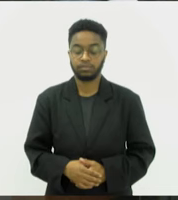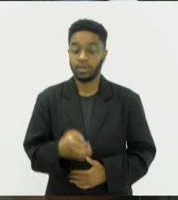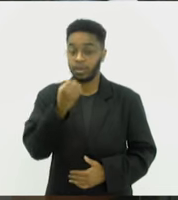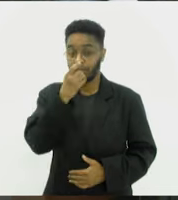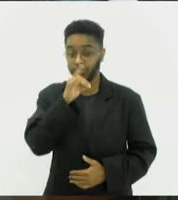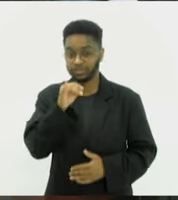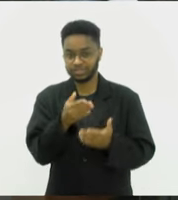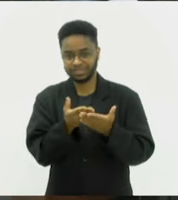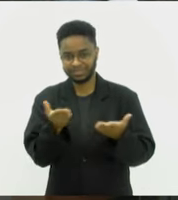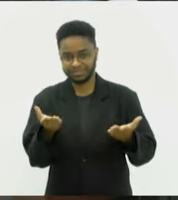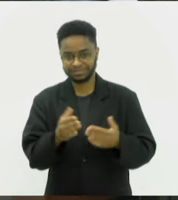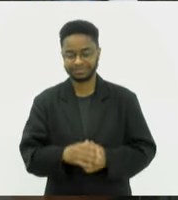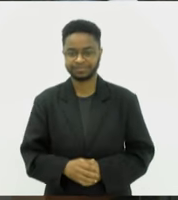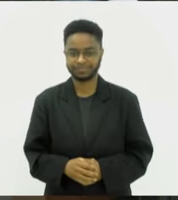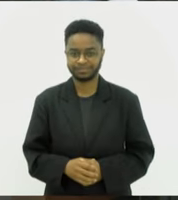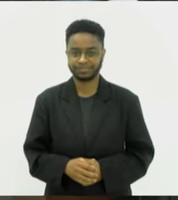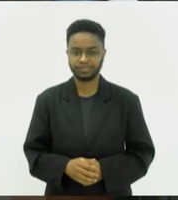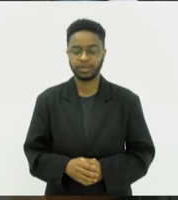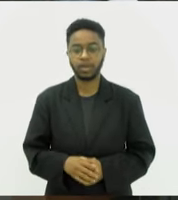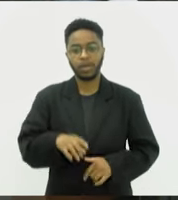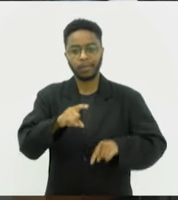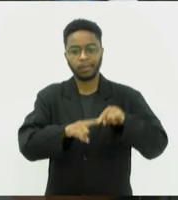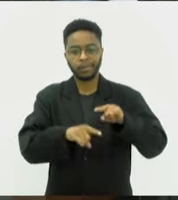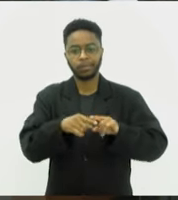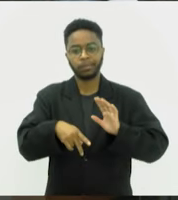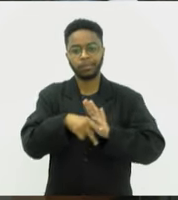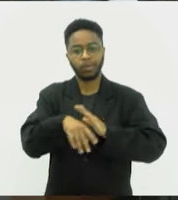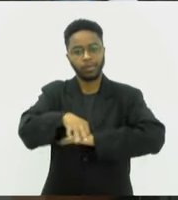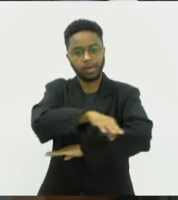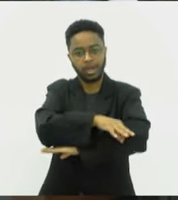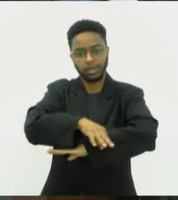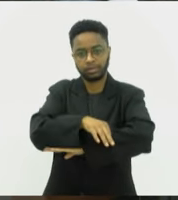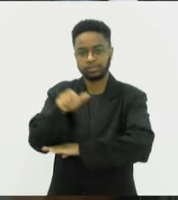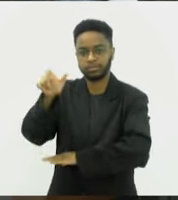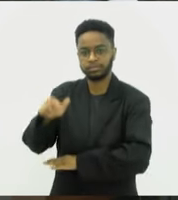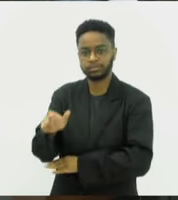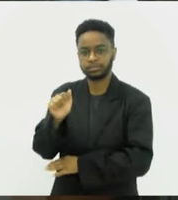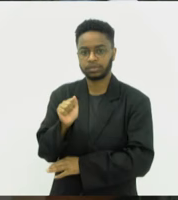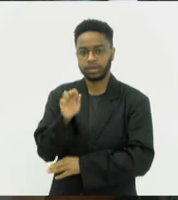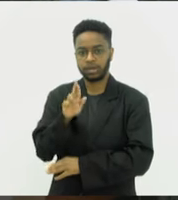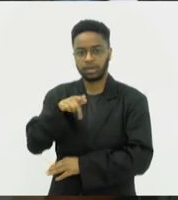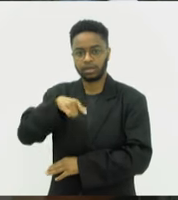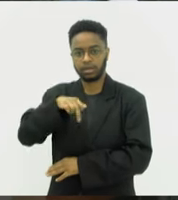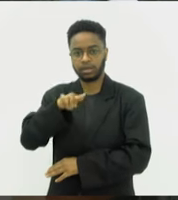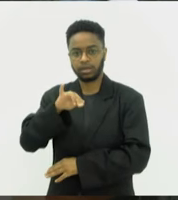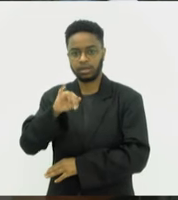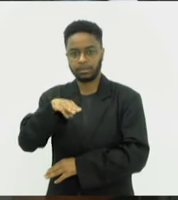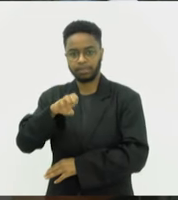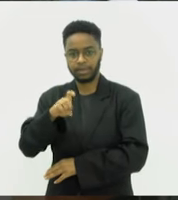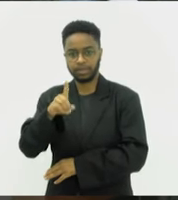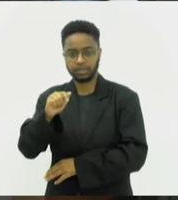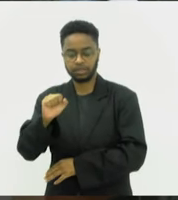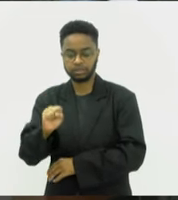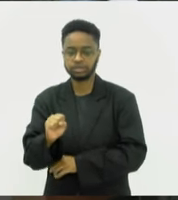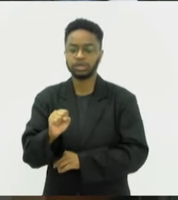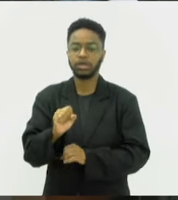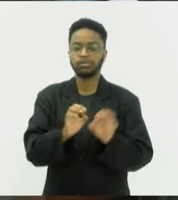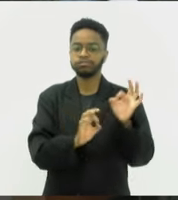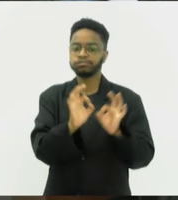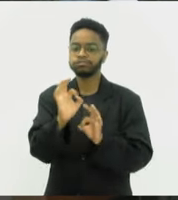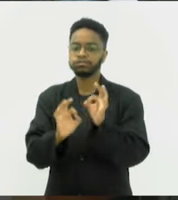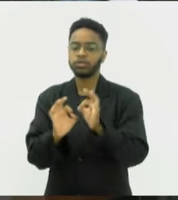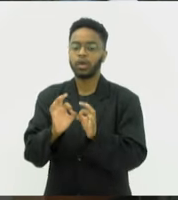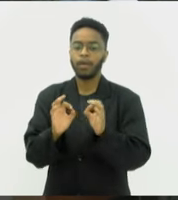Bom dia! Todo o acervo do arquiteto e urbanista Arquimedes Memória, que projetou diversos prédios históricos do centro do